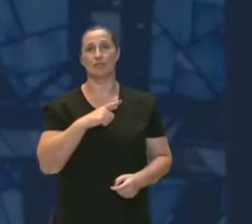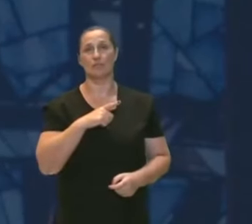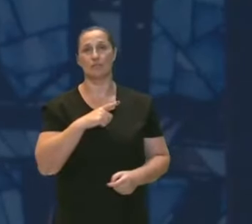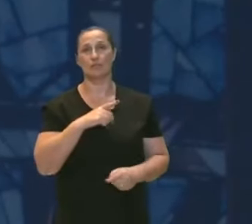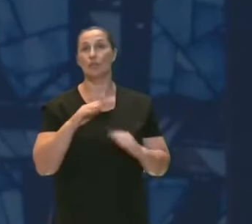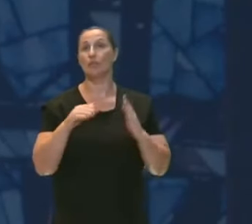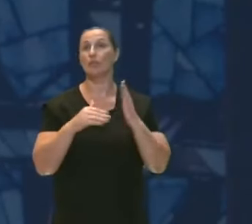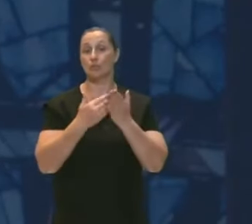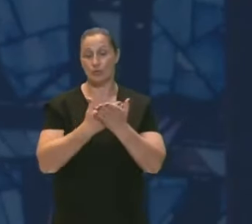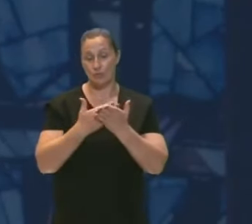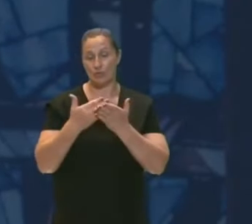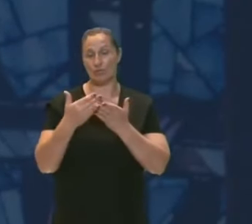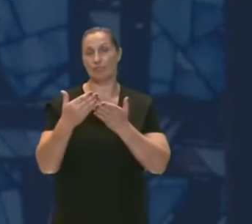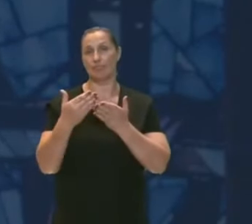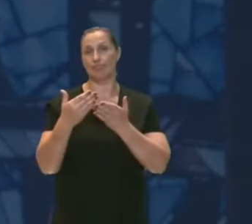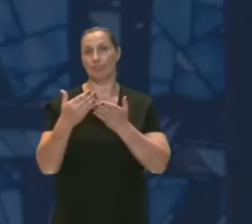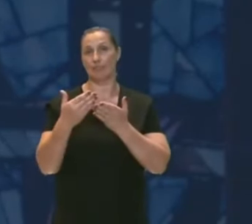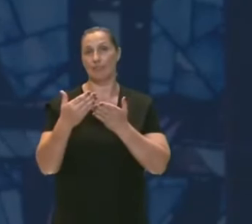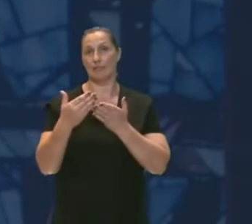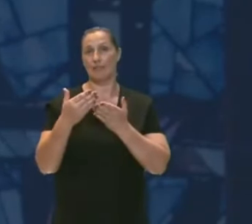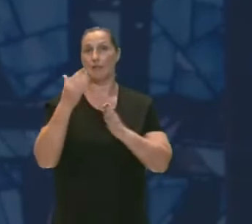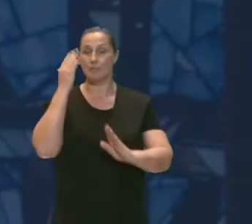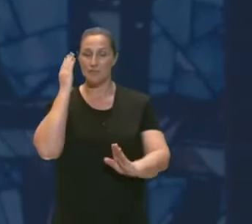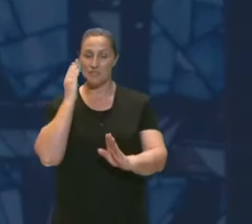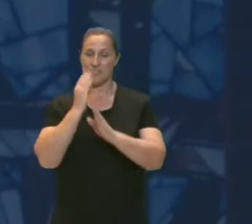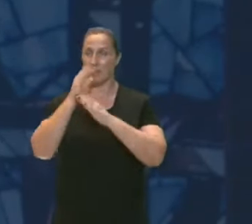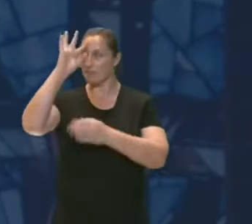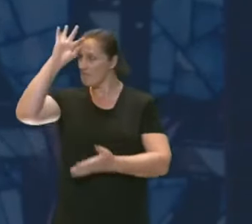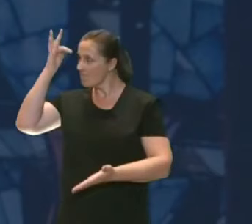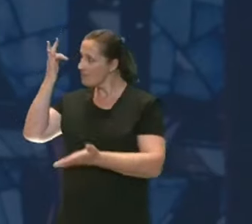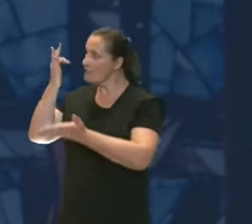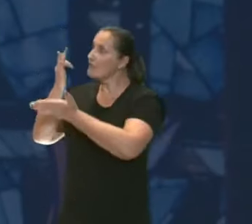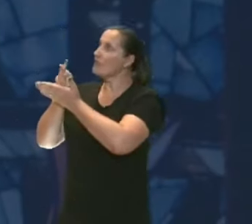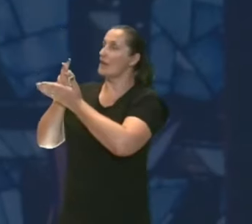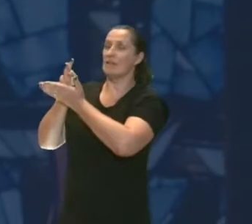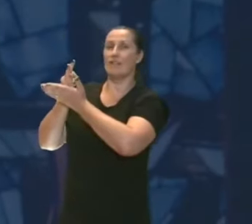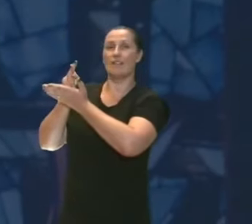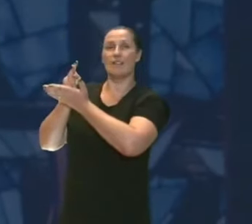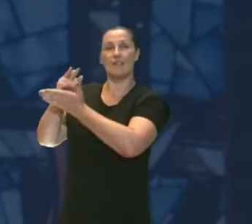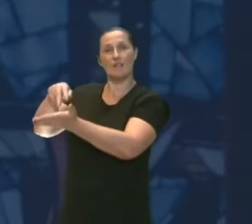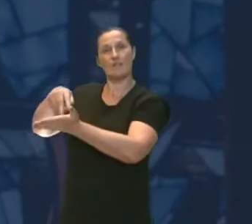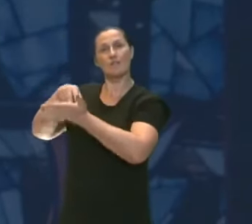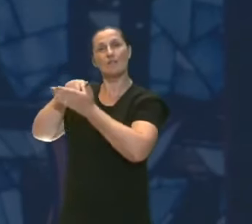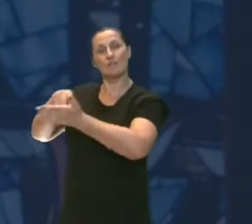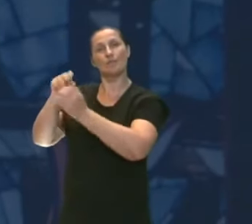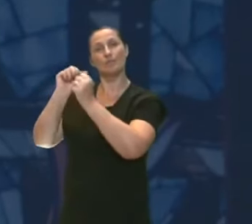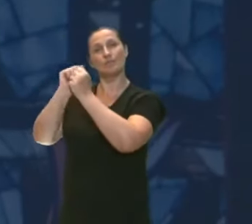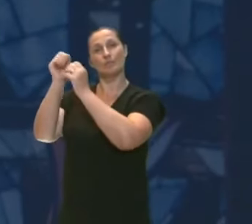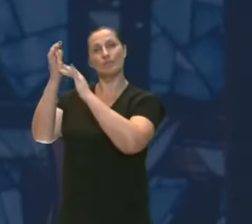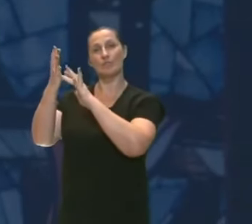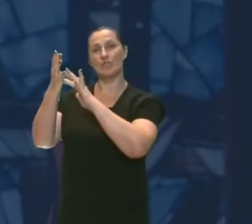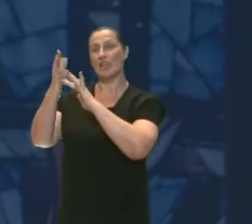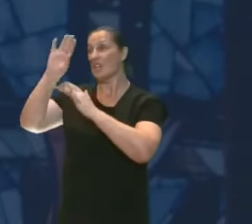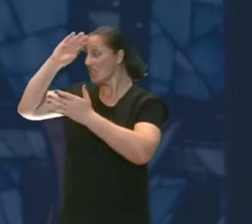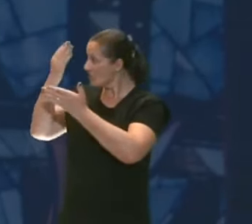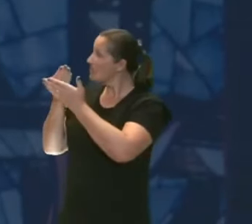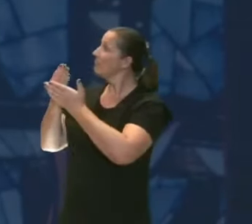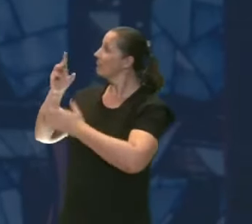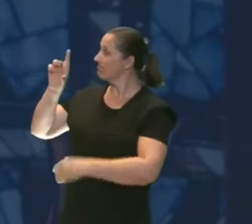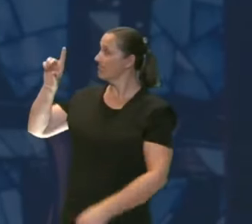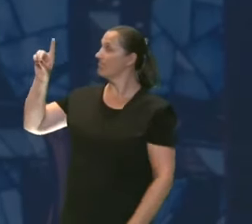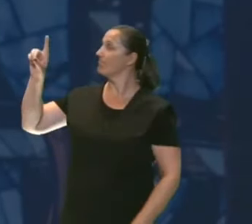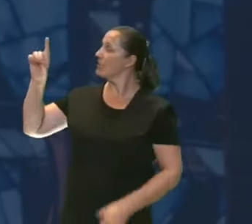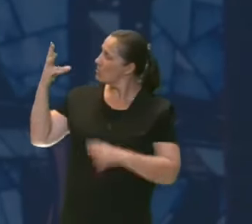Tudo começa pela fé em Jesus, dizendo, Deus, eu creio em Ti.